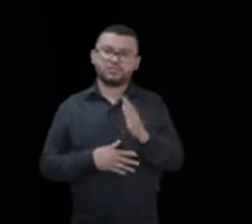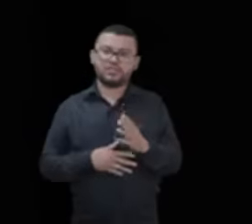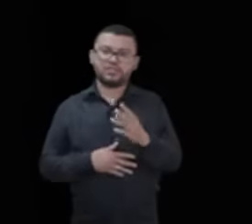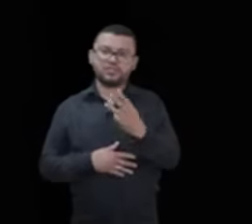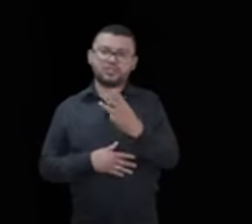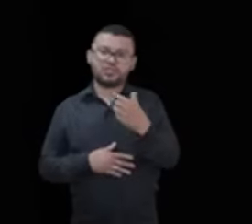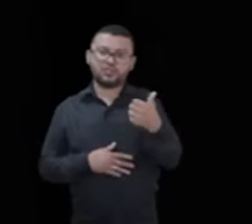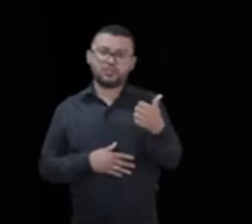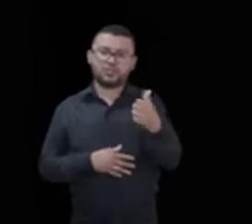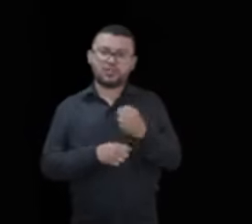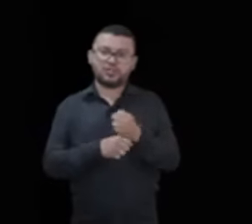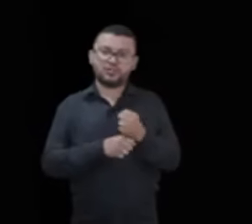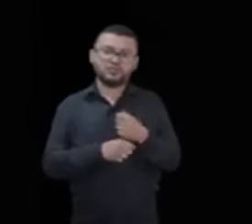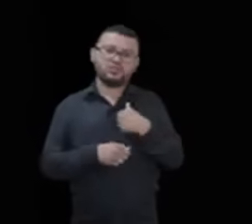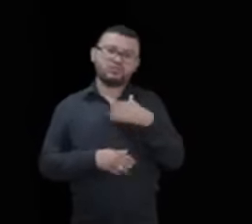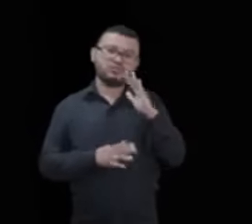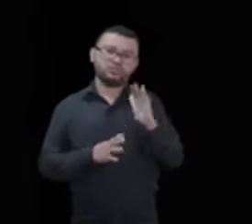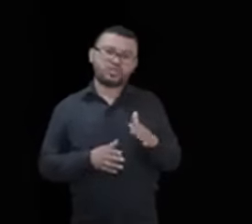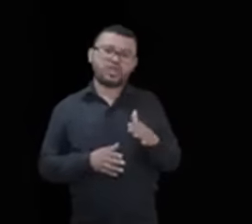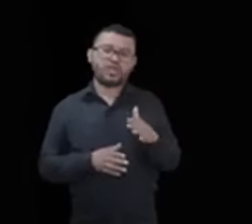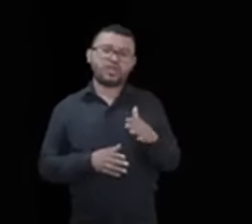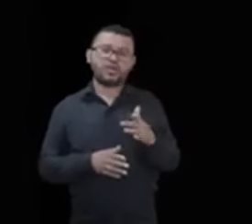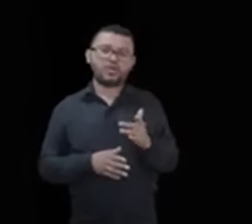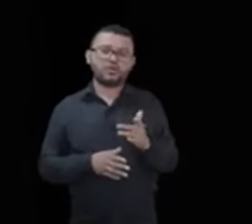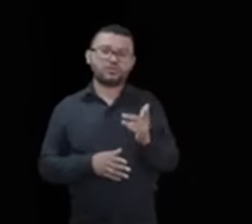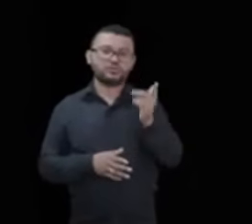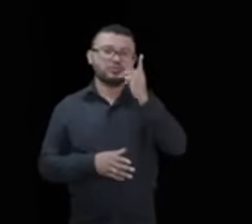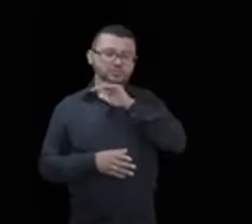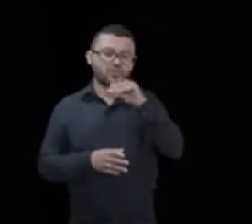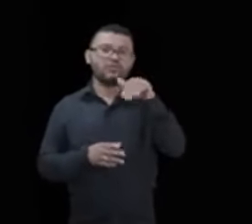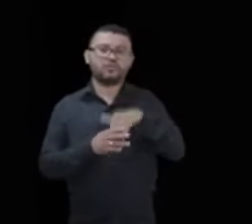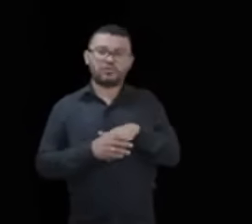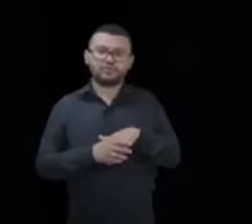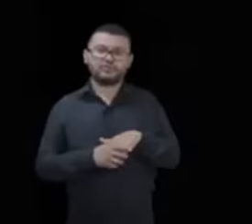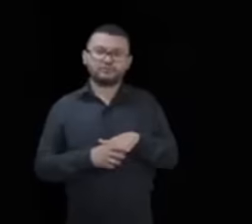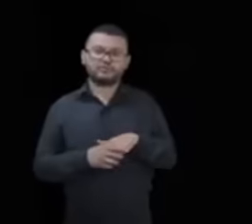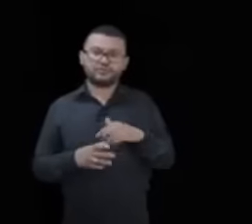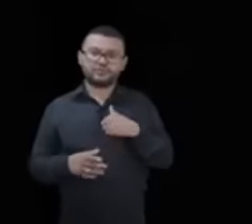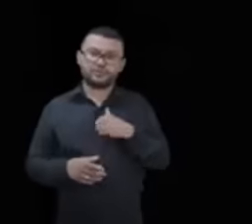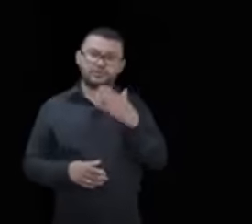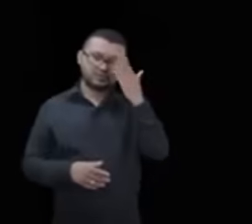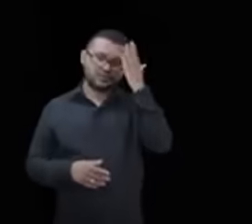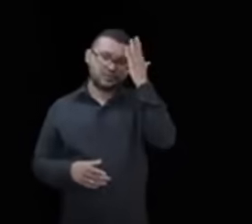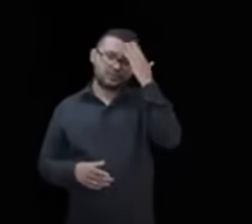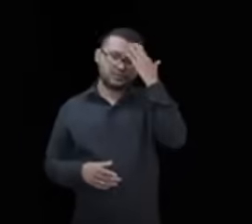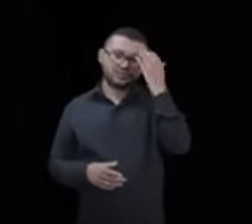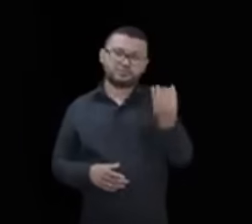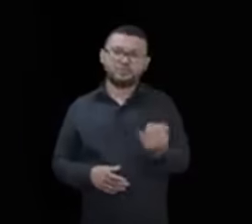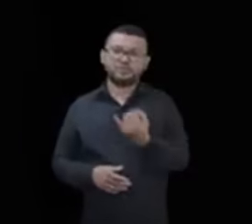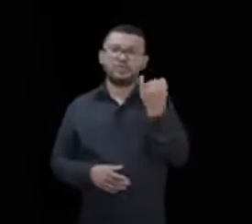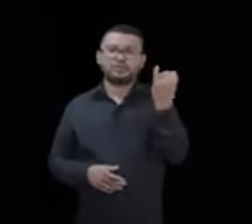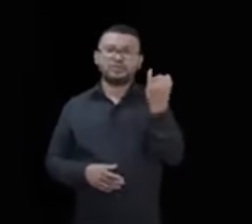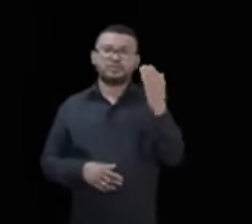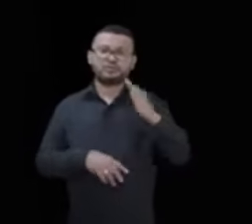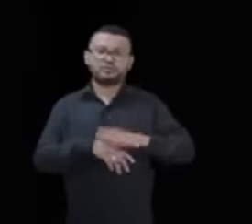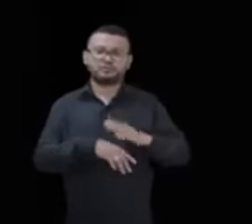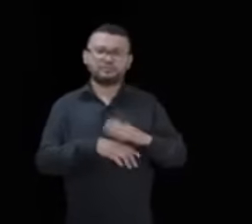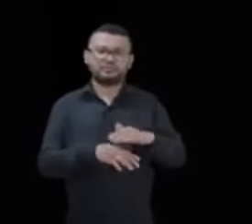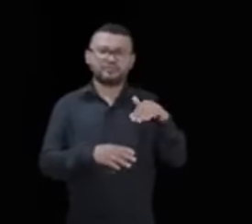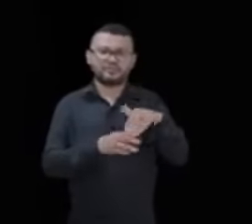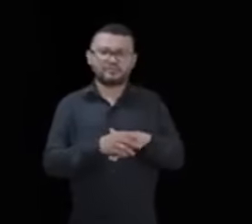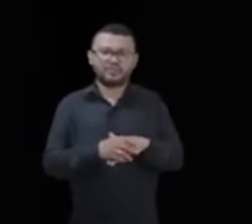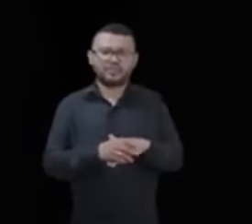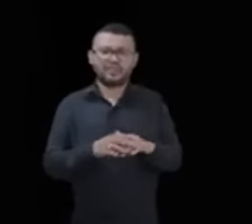mandato. Então, o que eu digo aqui, eu digo sabendo da importância dos mandatos. Não